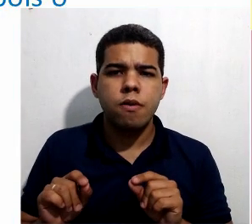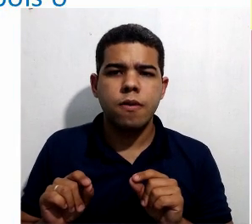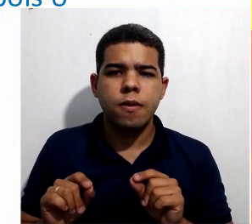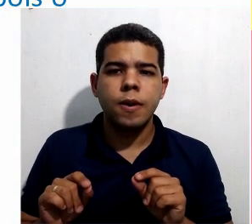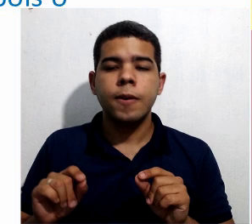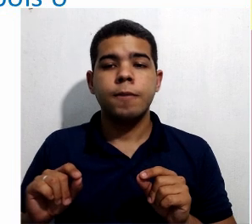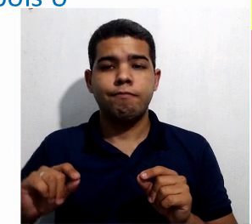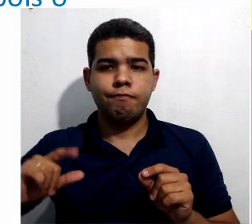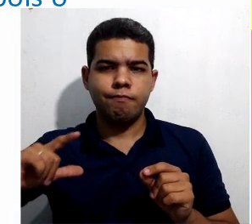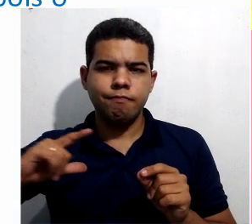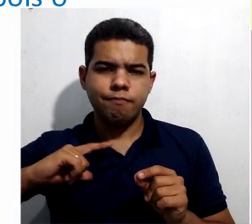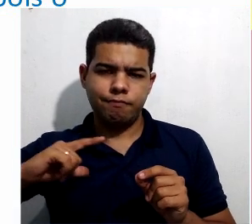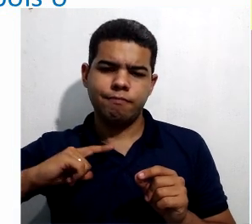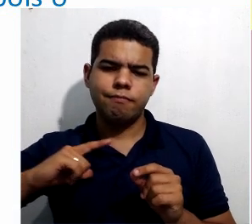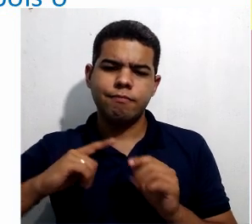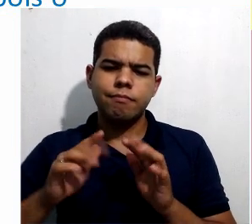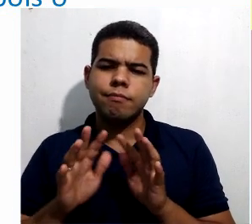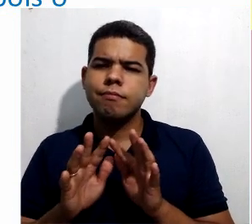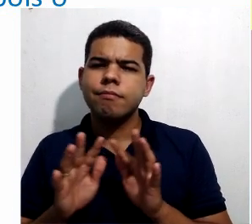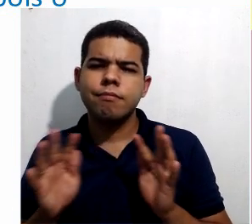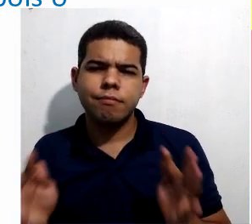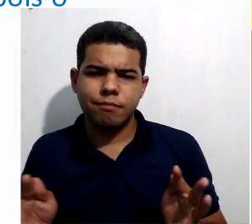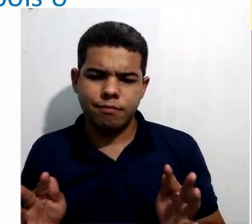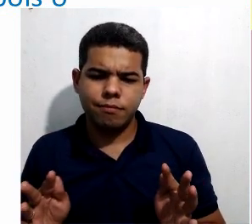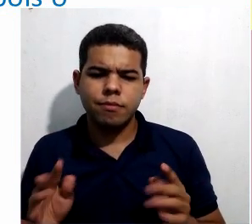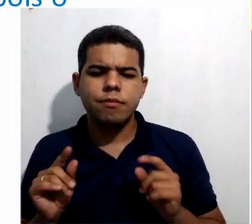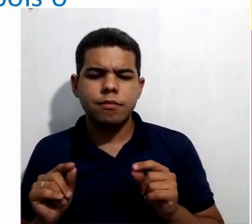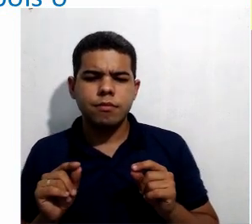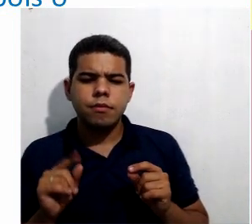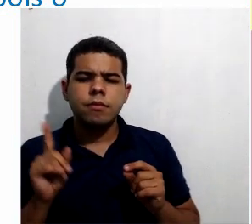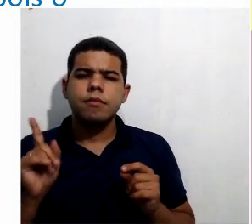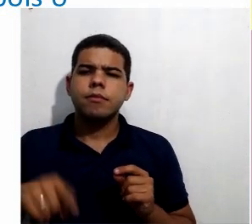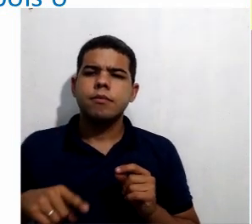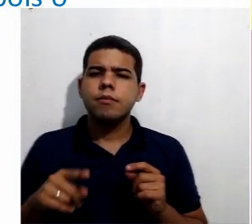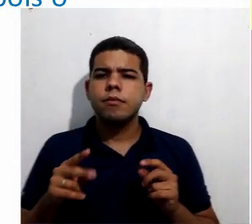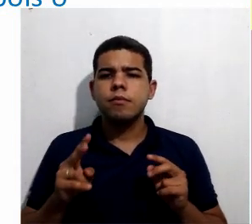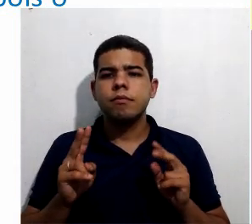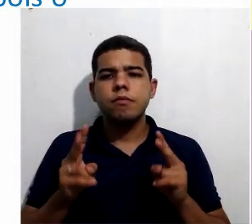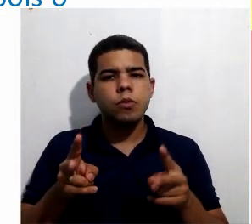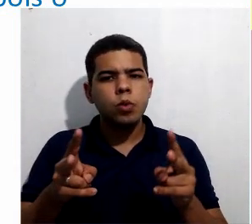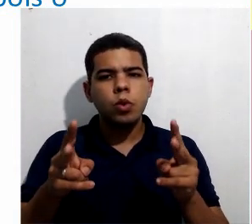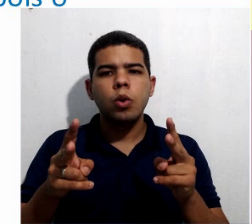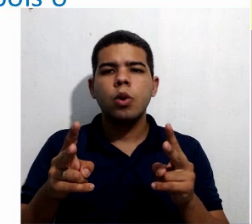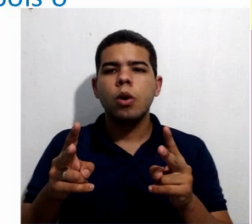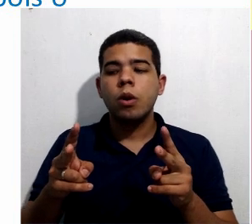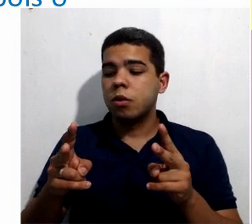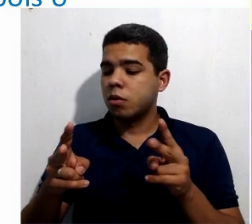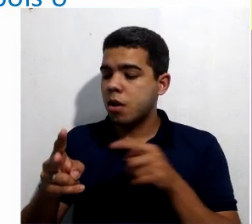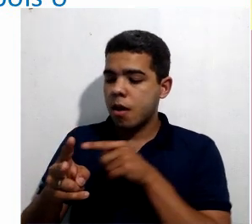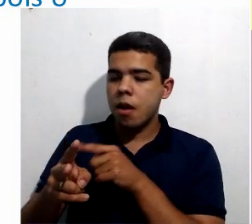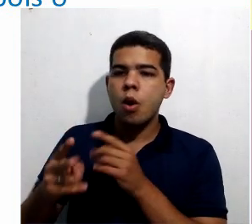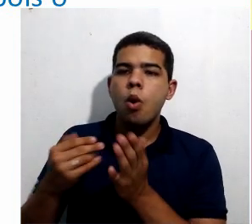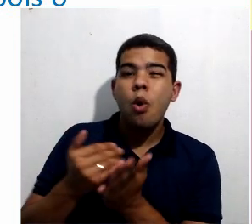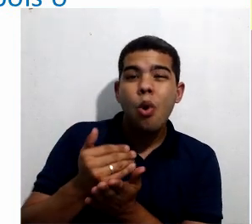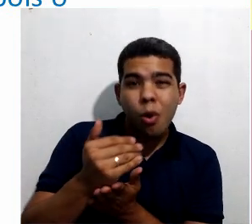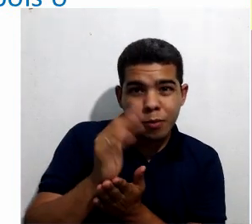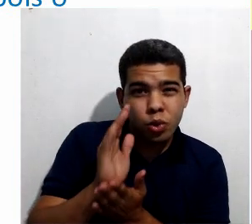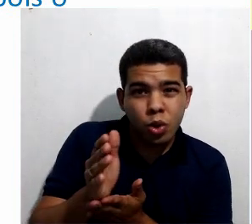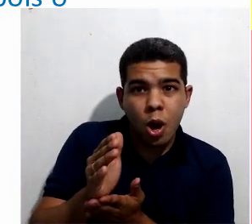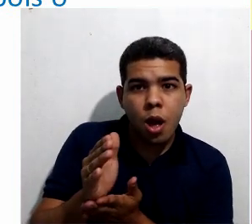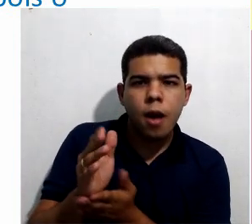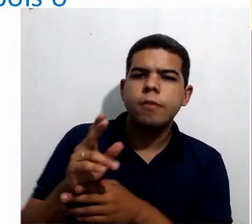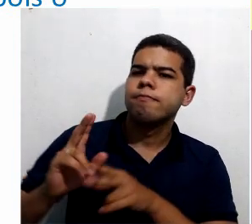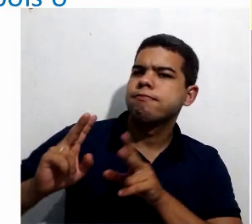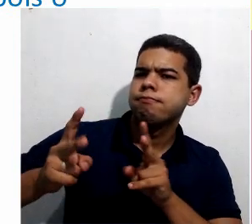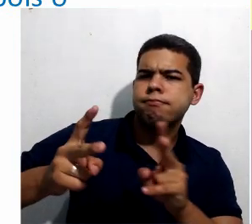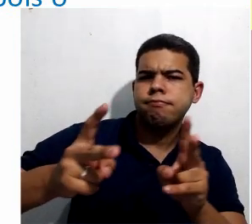Então aqui temos, de forma mais simples, sequência é a continuação de alguma coisa já iniciada.